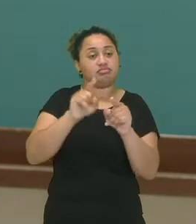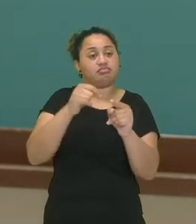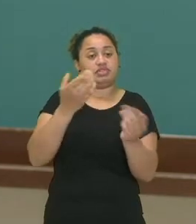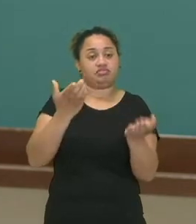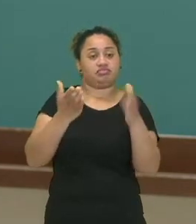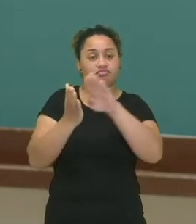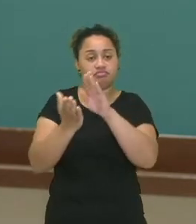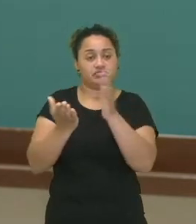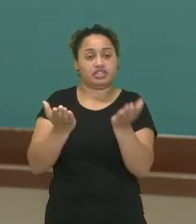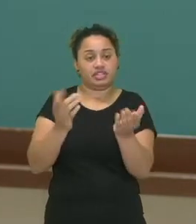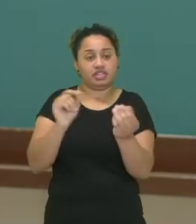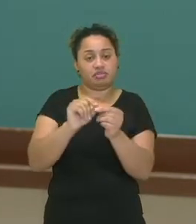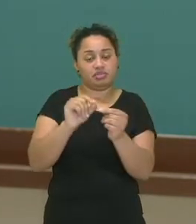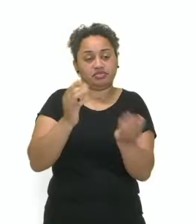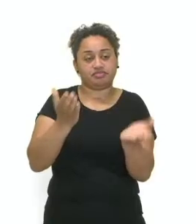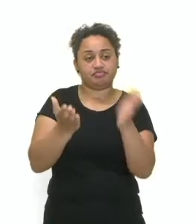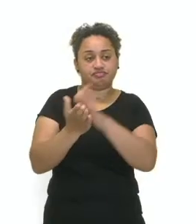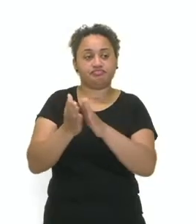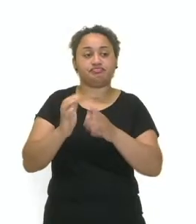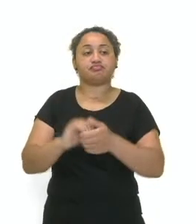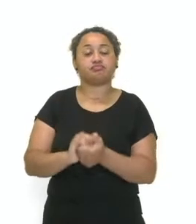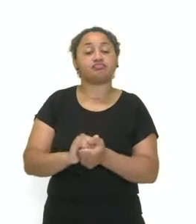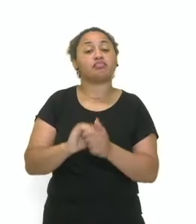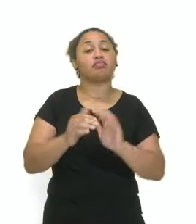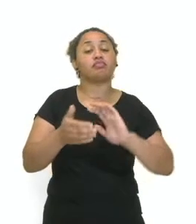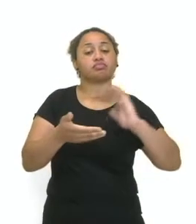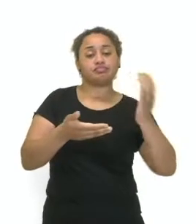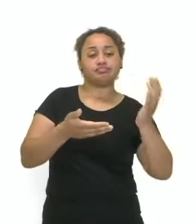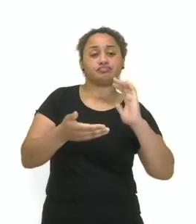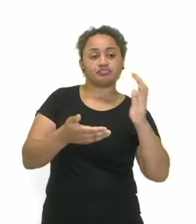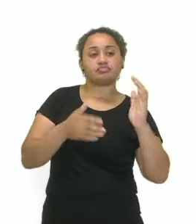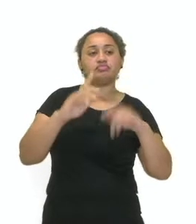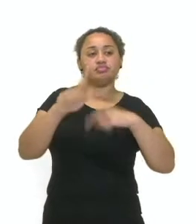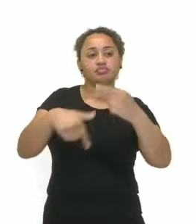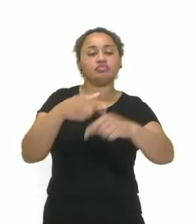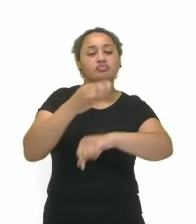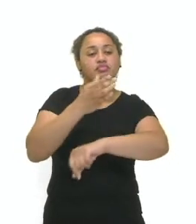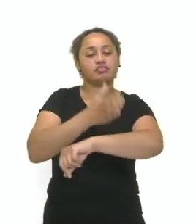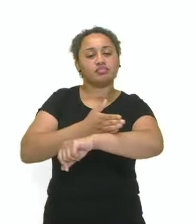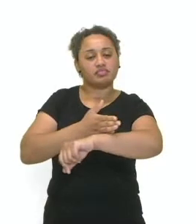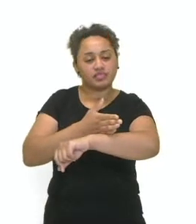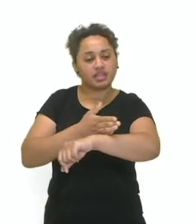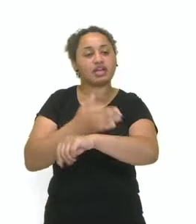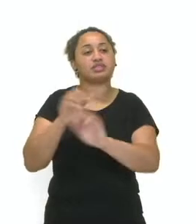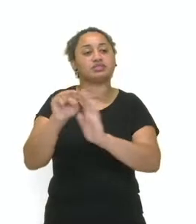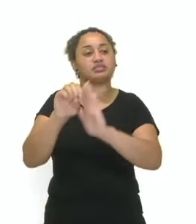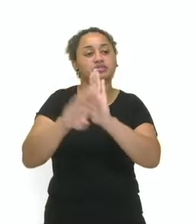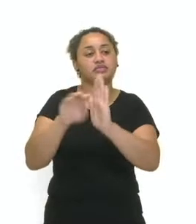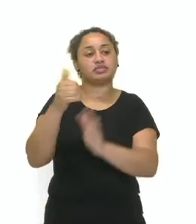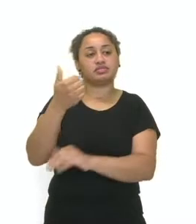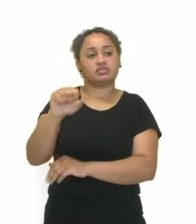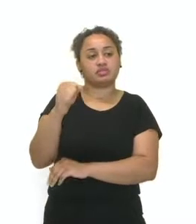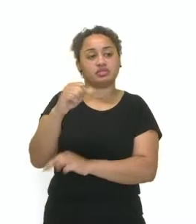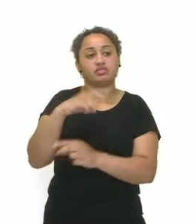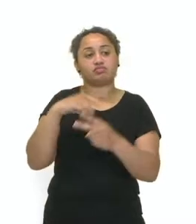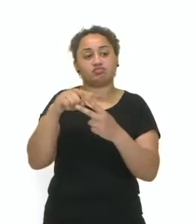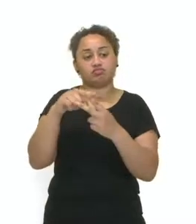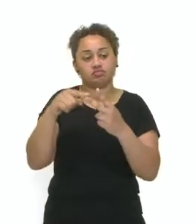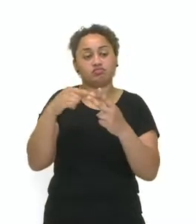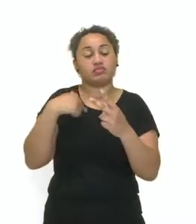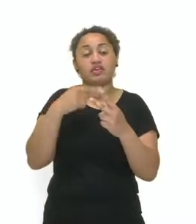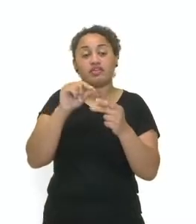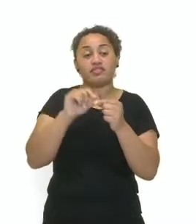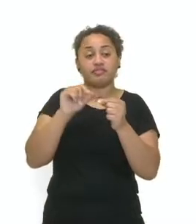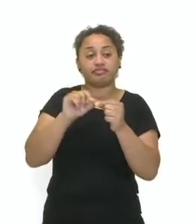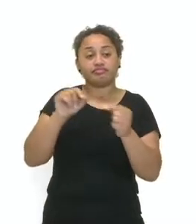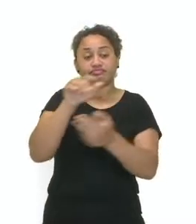desenho. No Ocidente, ele se afirma durante a Idade Média, já no século XVIII. Duas inovações, né,